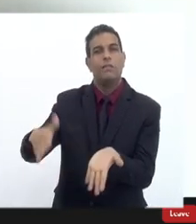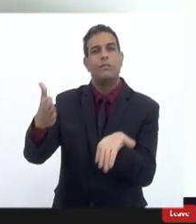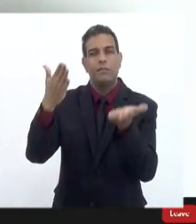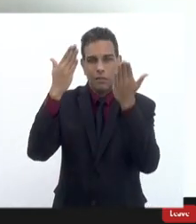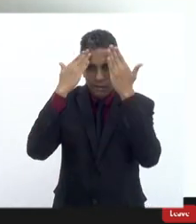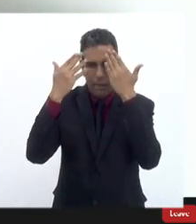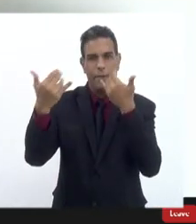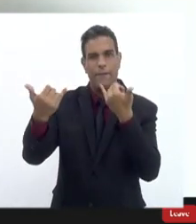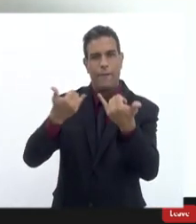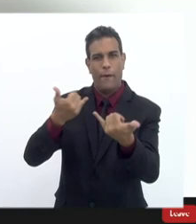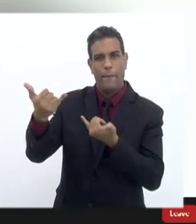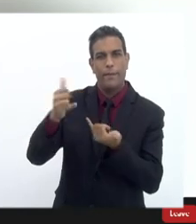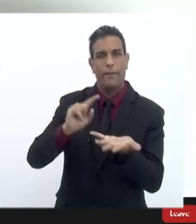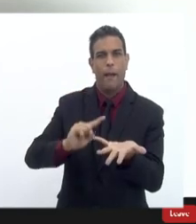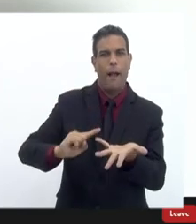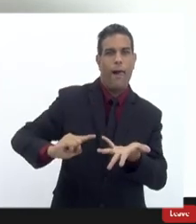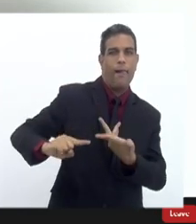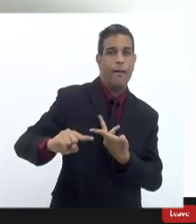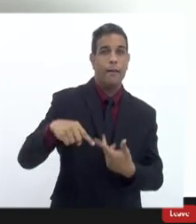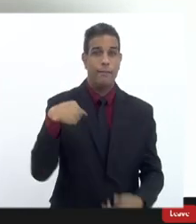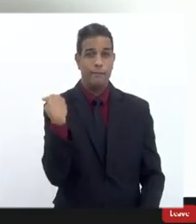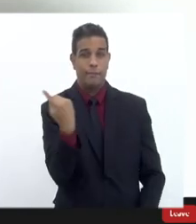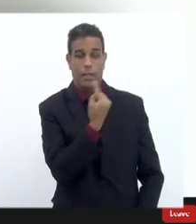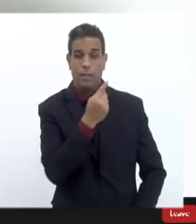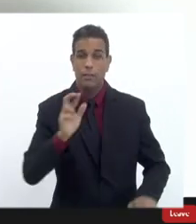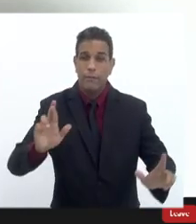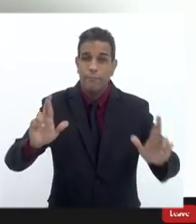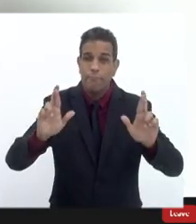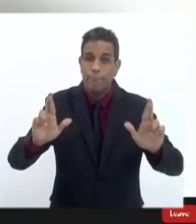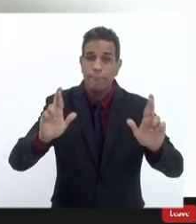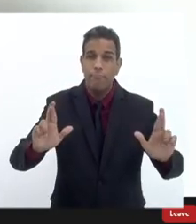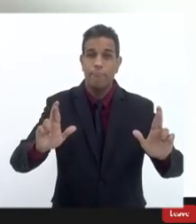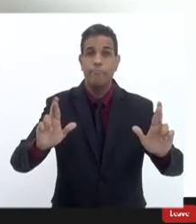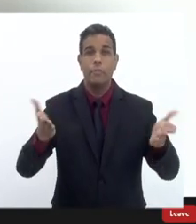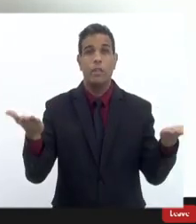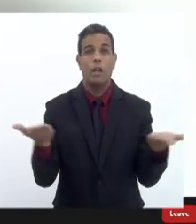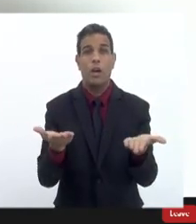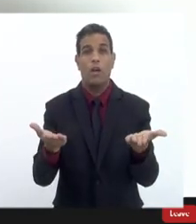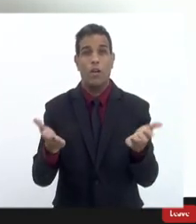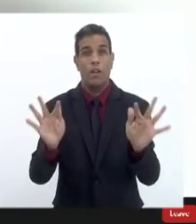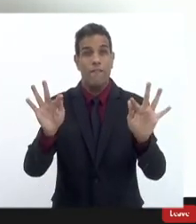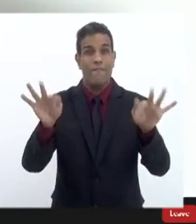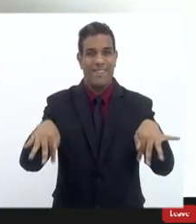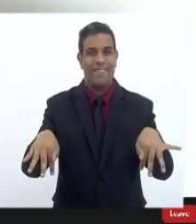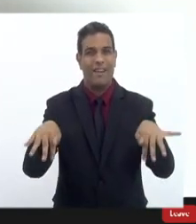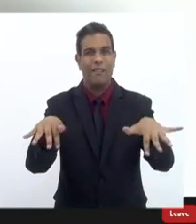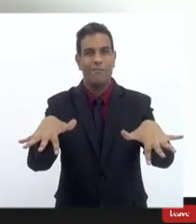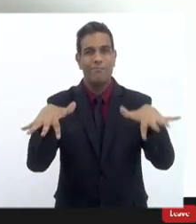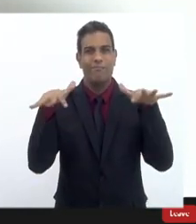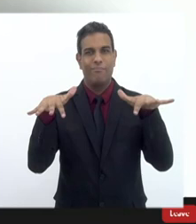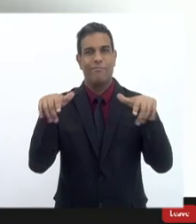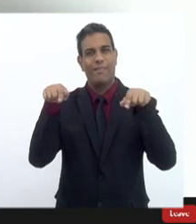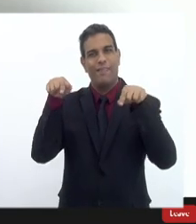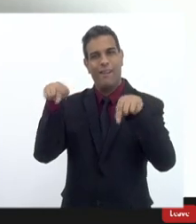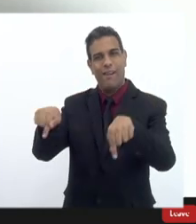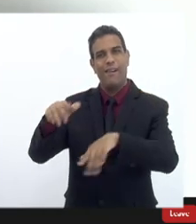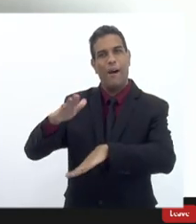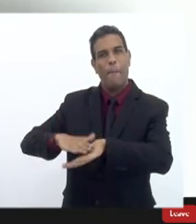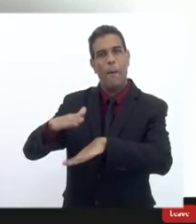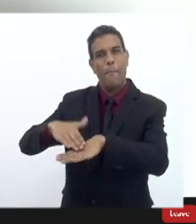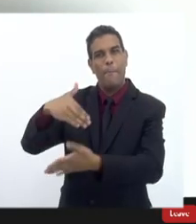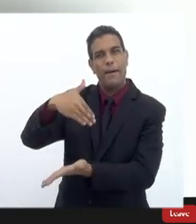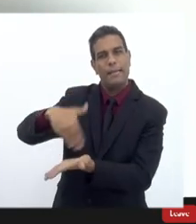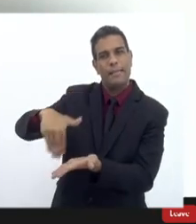pela SEDUC hoje, mas a nossa expectativa, né, é que ao fim dessa audiência pública, a SEDUC possa